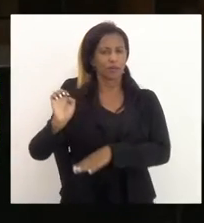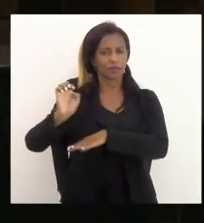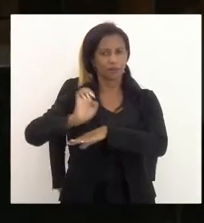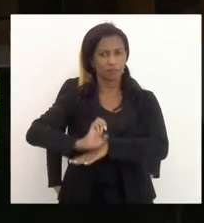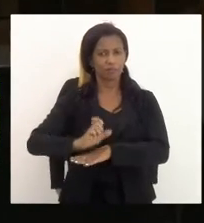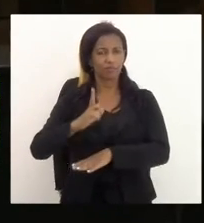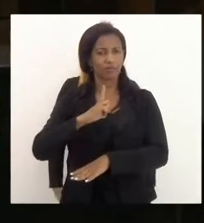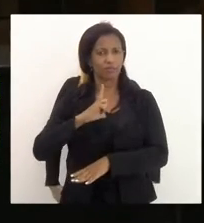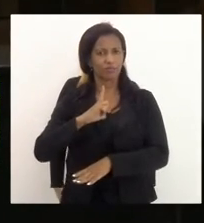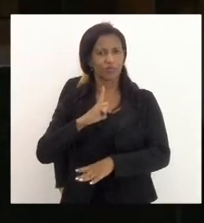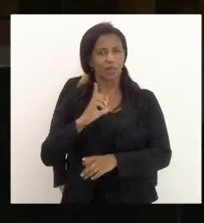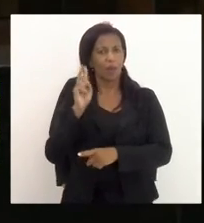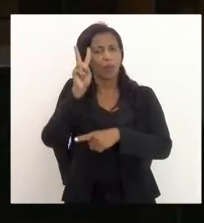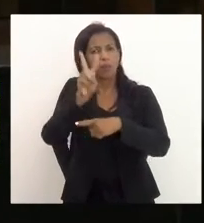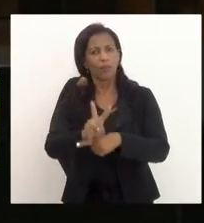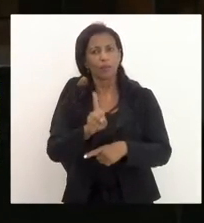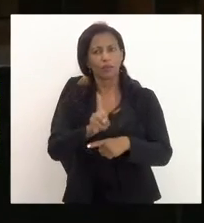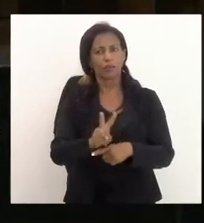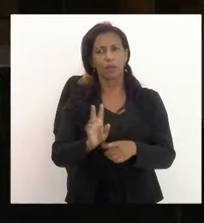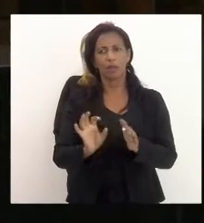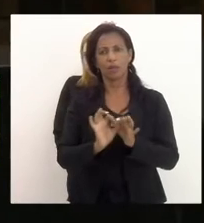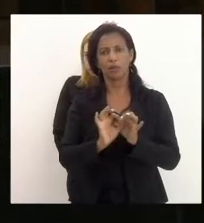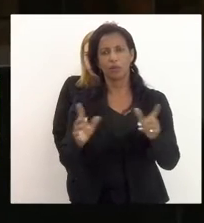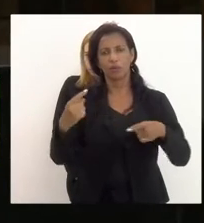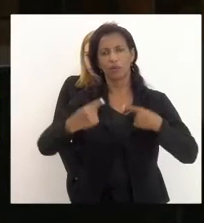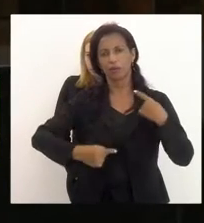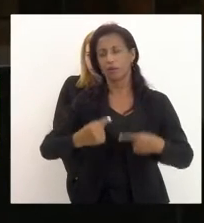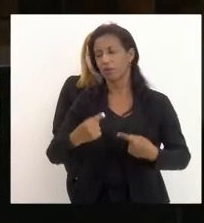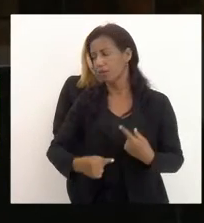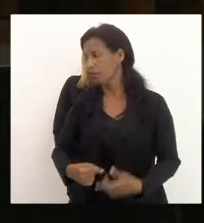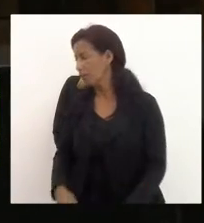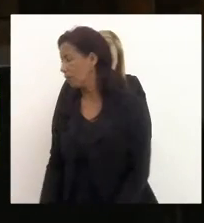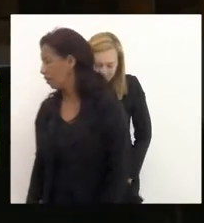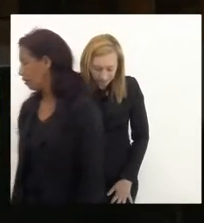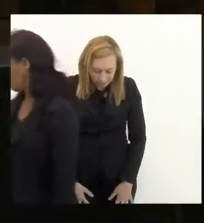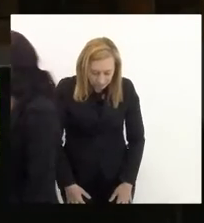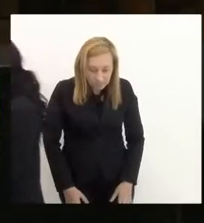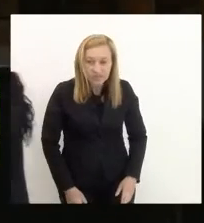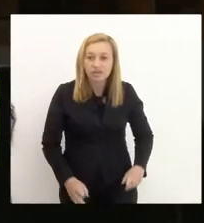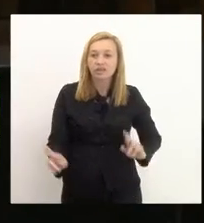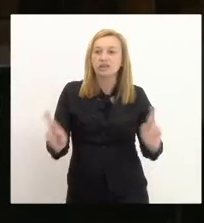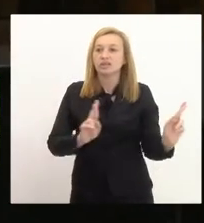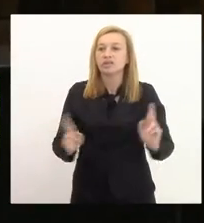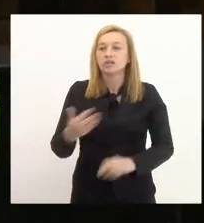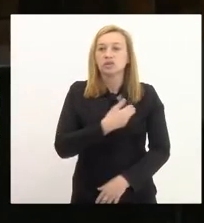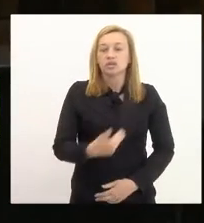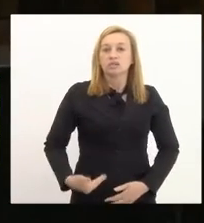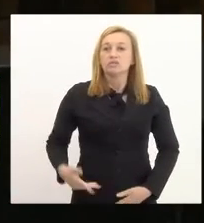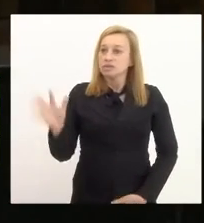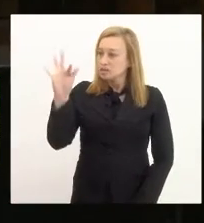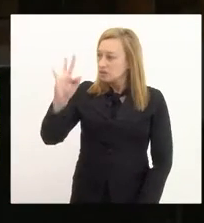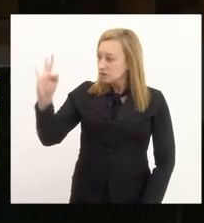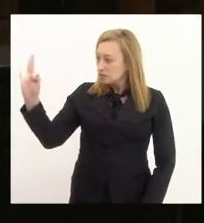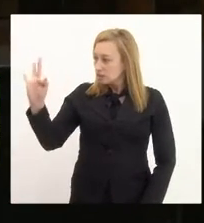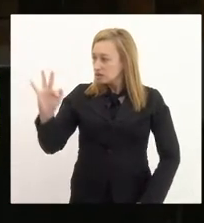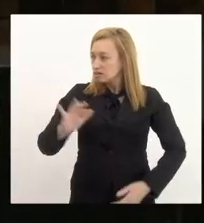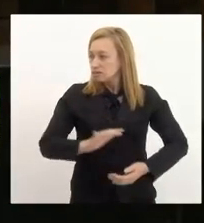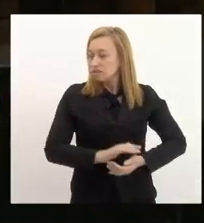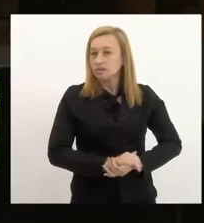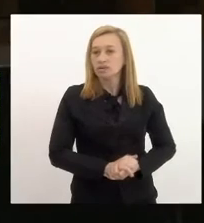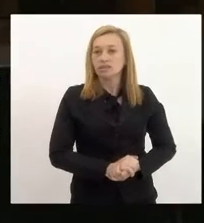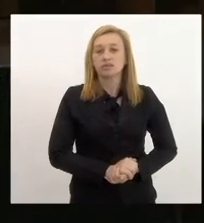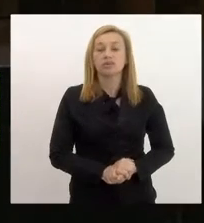tiveram defender a autonomia política de Minas Gerais em relação ao governo federal era isso